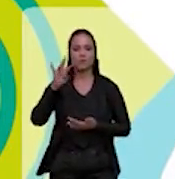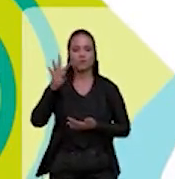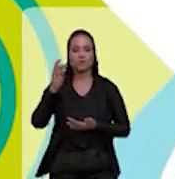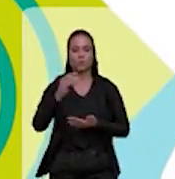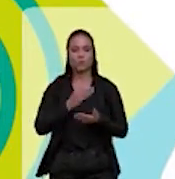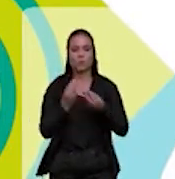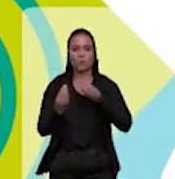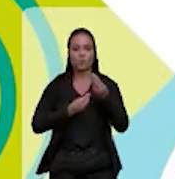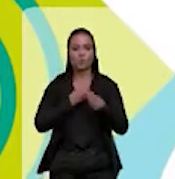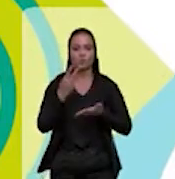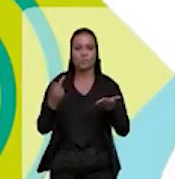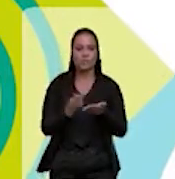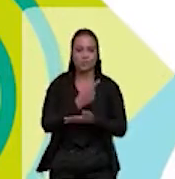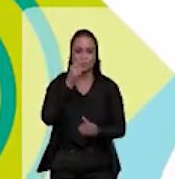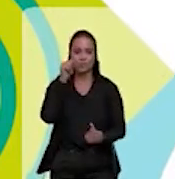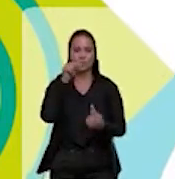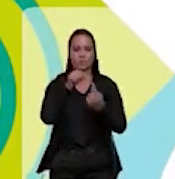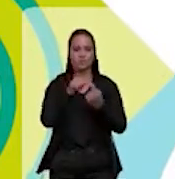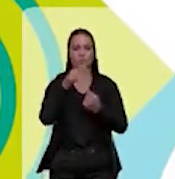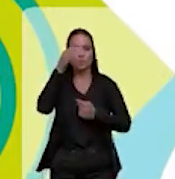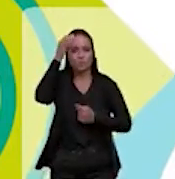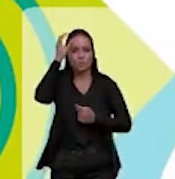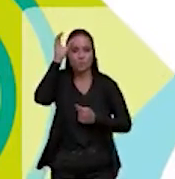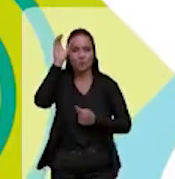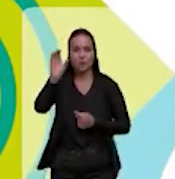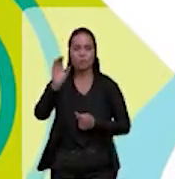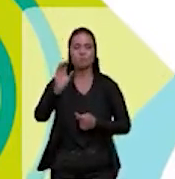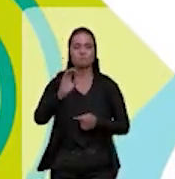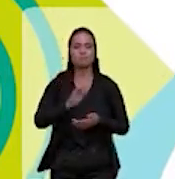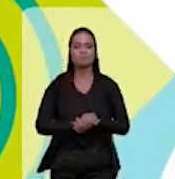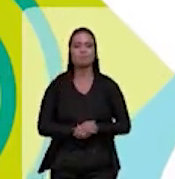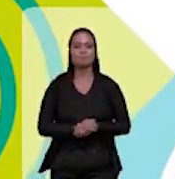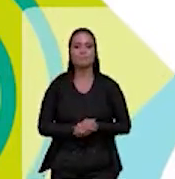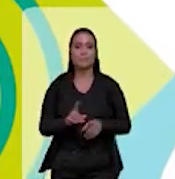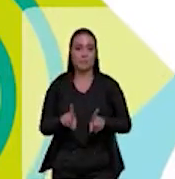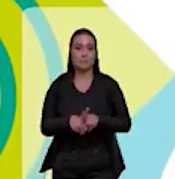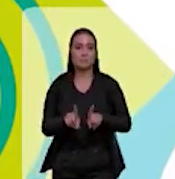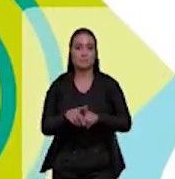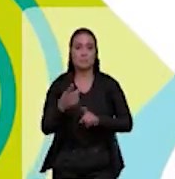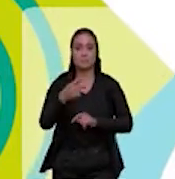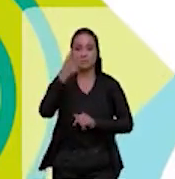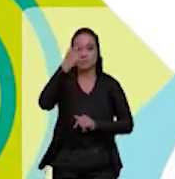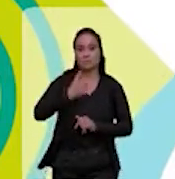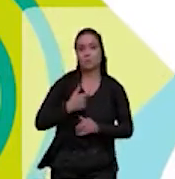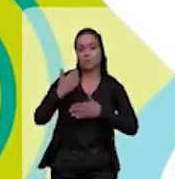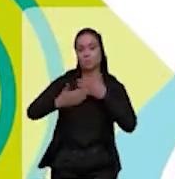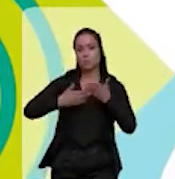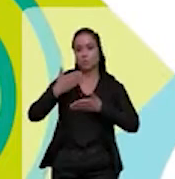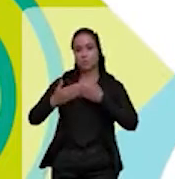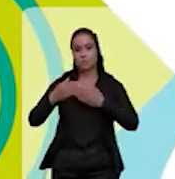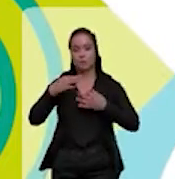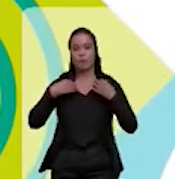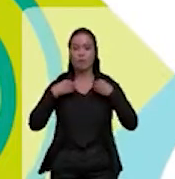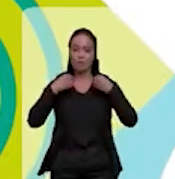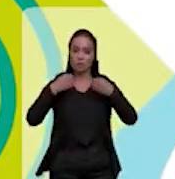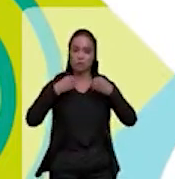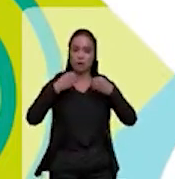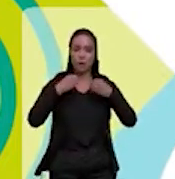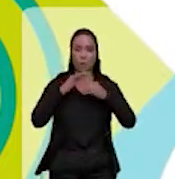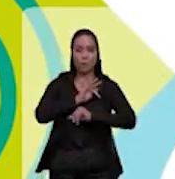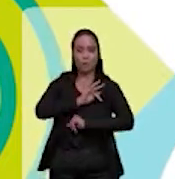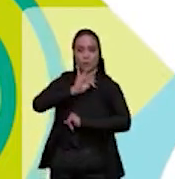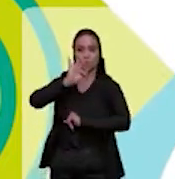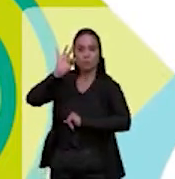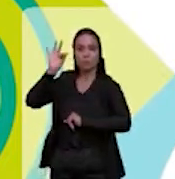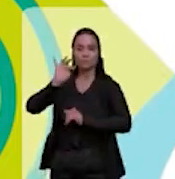como uma realidade objetiva cultural é tanto quanto o seu caráter de projeção voluntária Para o